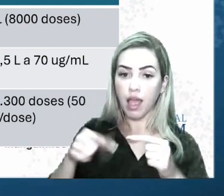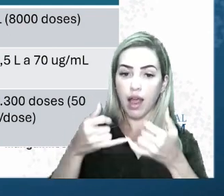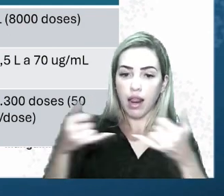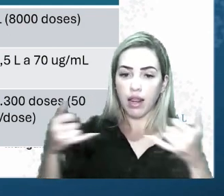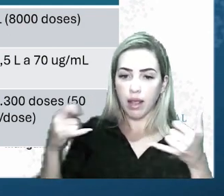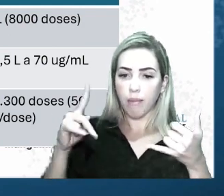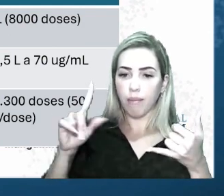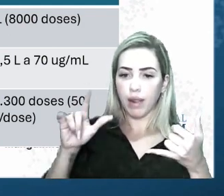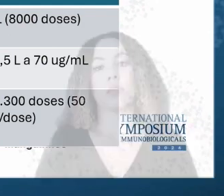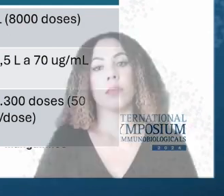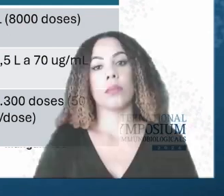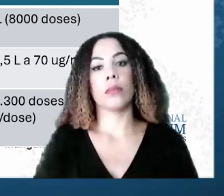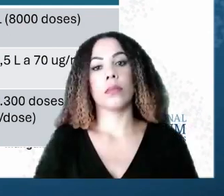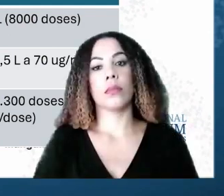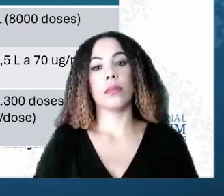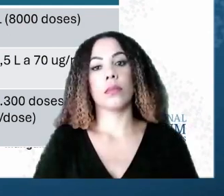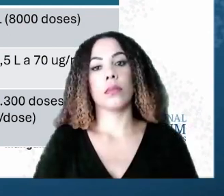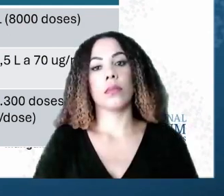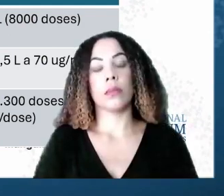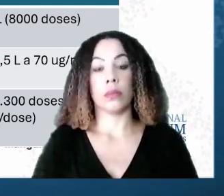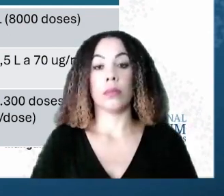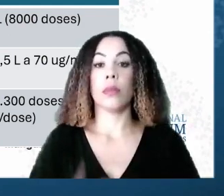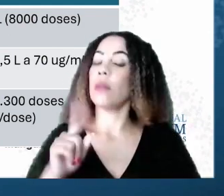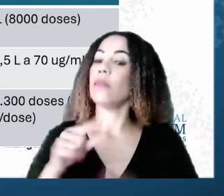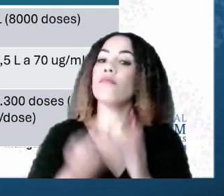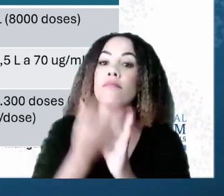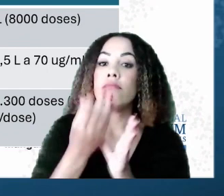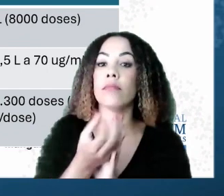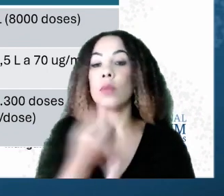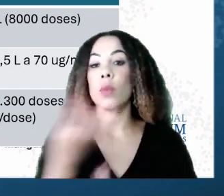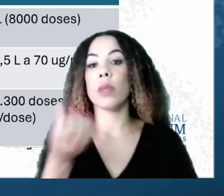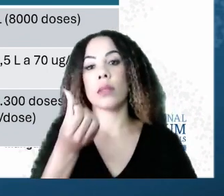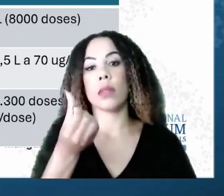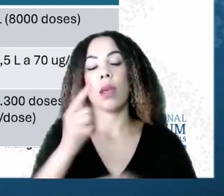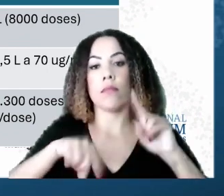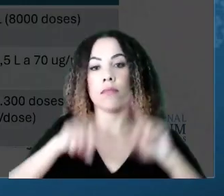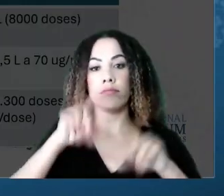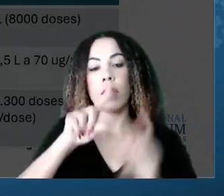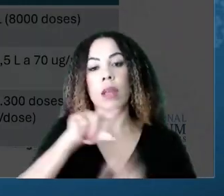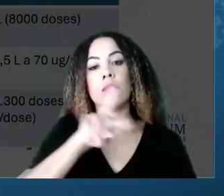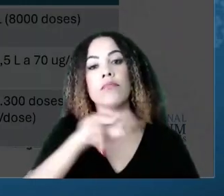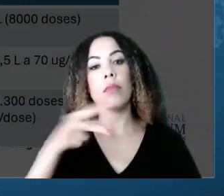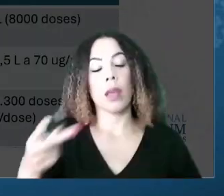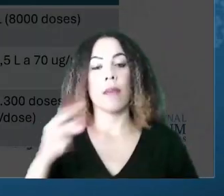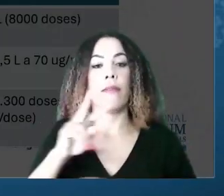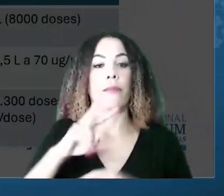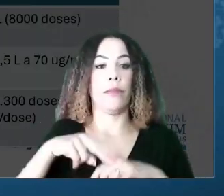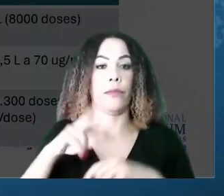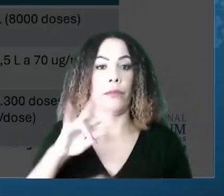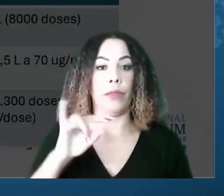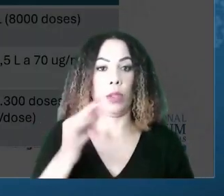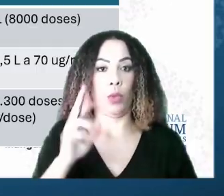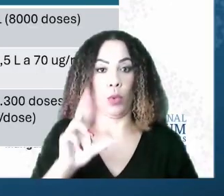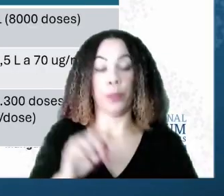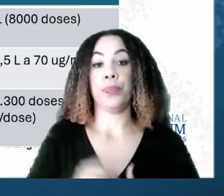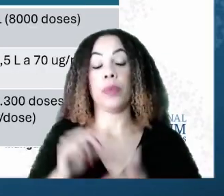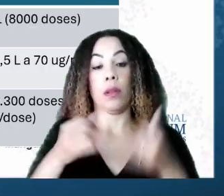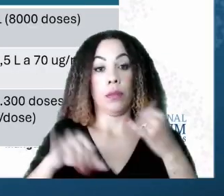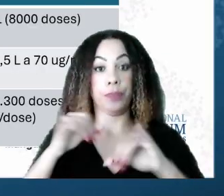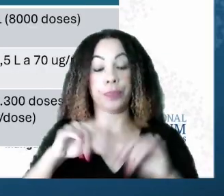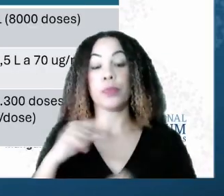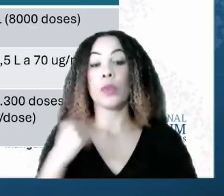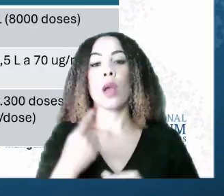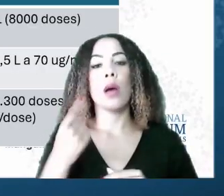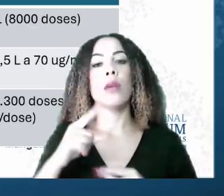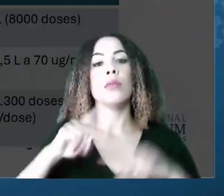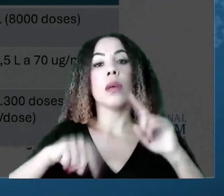para 6 produções no nosso equipamento de transcrição in vitro. O nosso equipamento de transcrição in